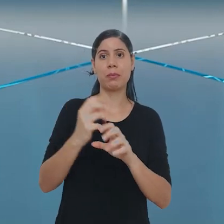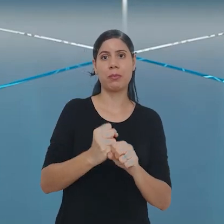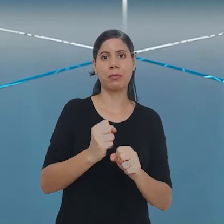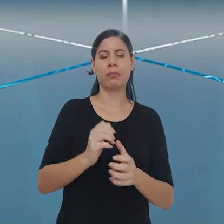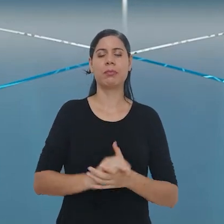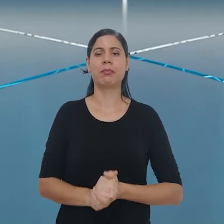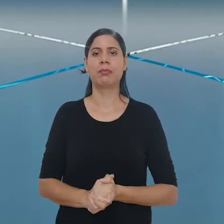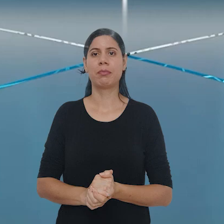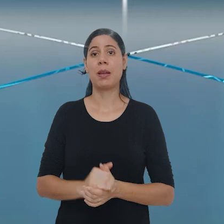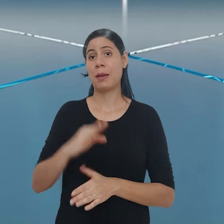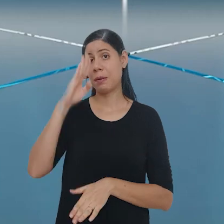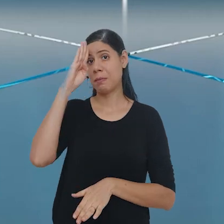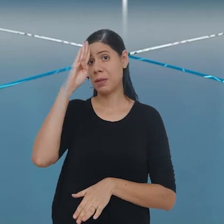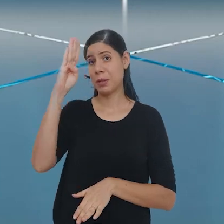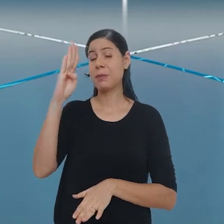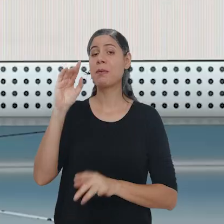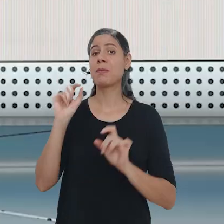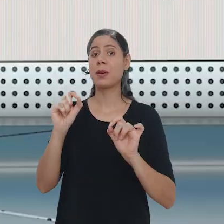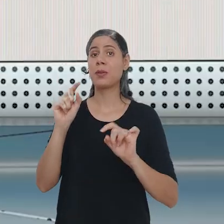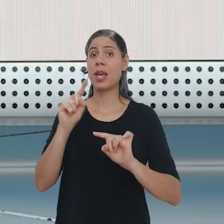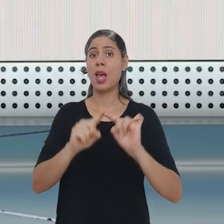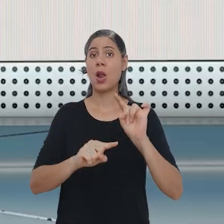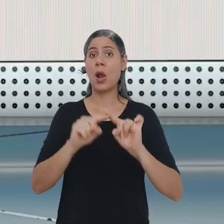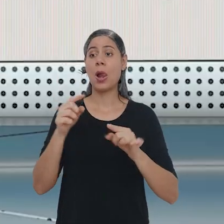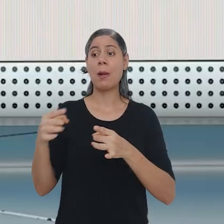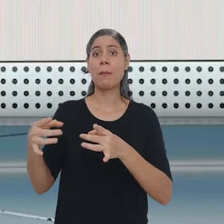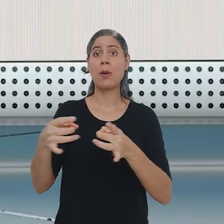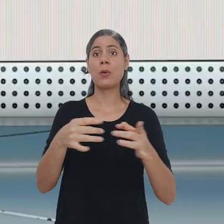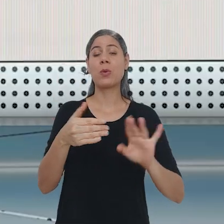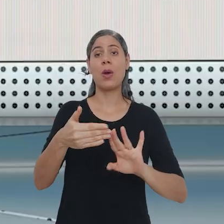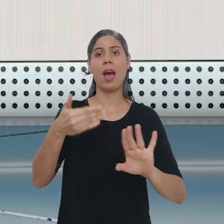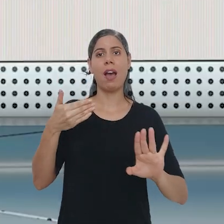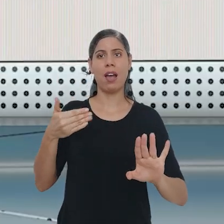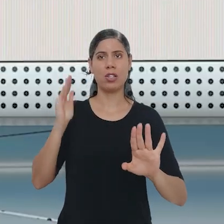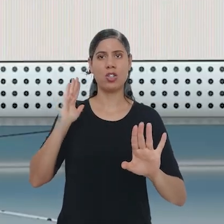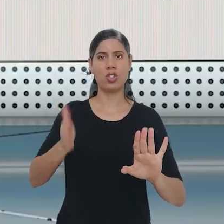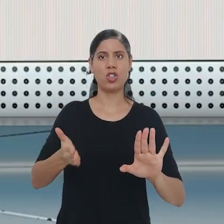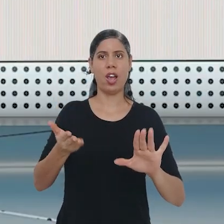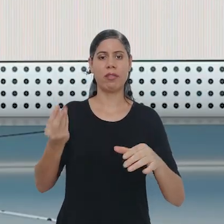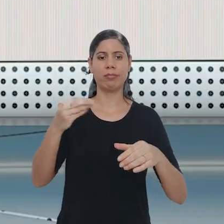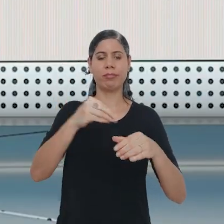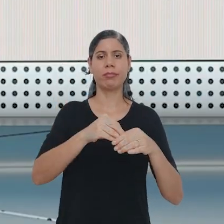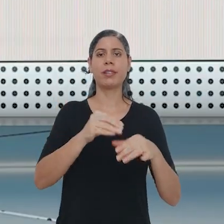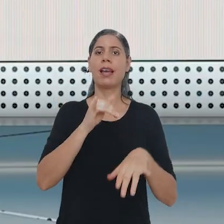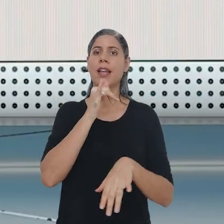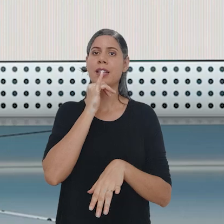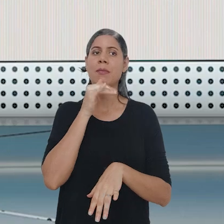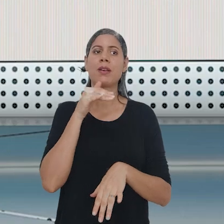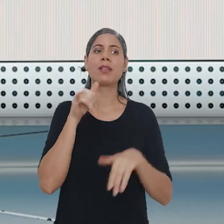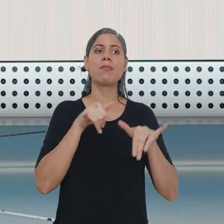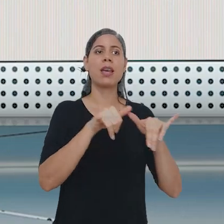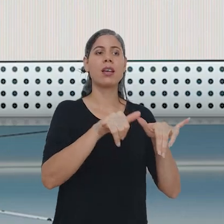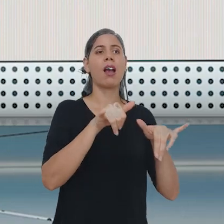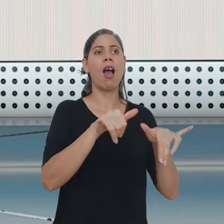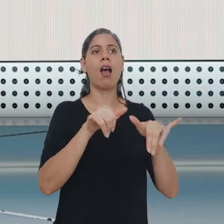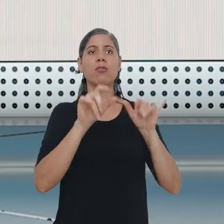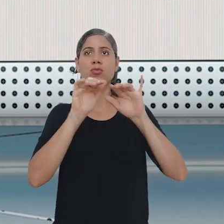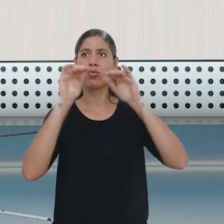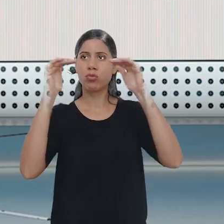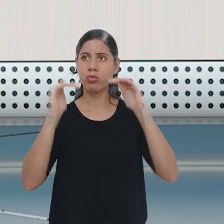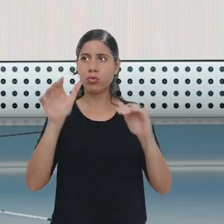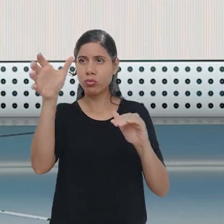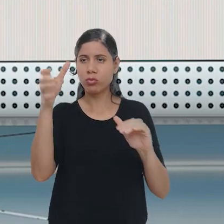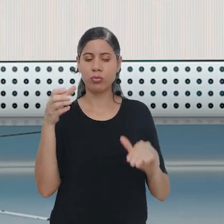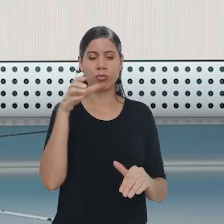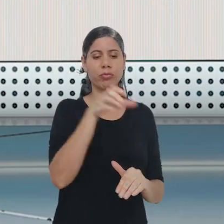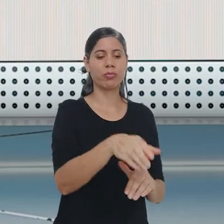métodos e instrumentos de medição. Principalmente com relação aos produtos pré-medidos, aqueles que a gente tira da